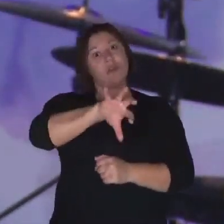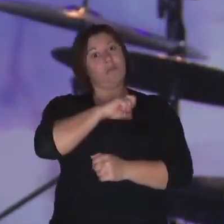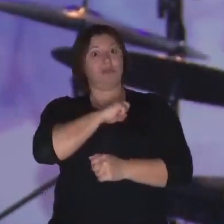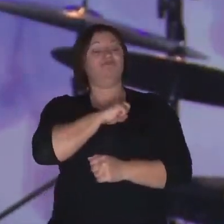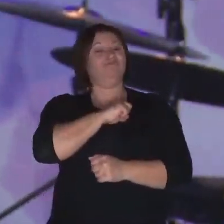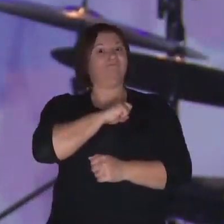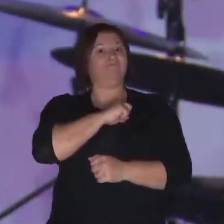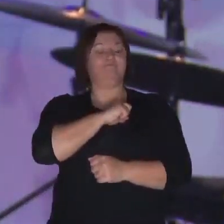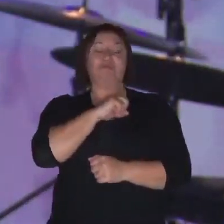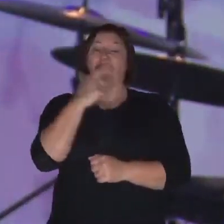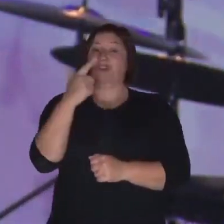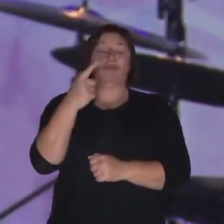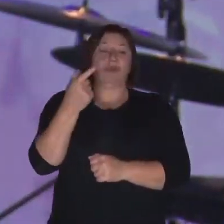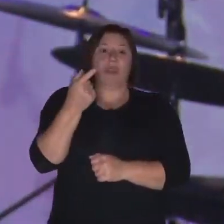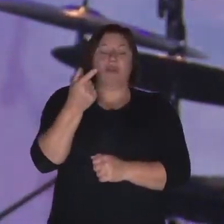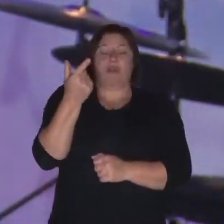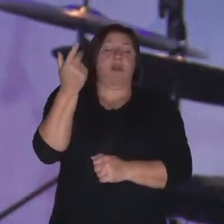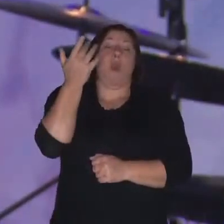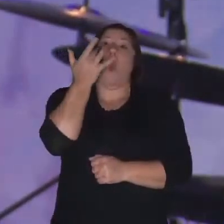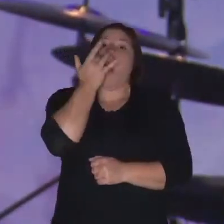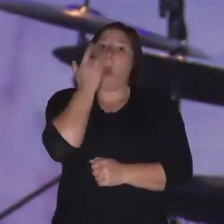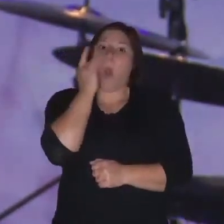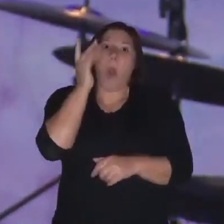eu te dou. Levante e ande.